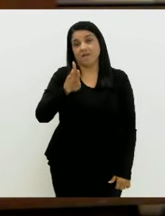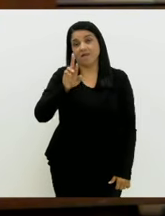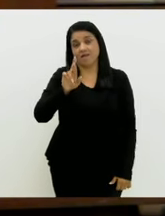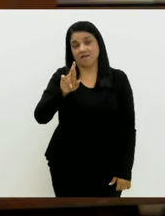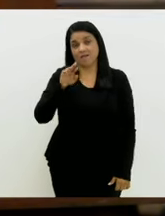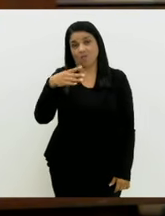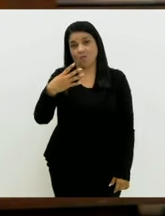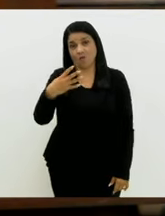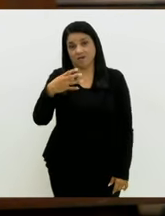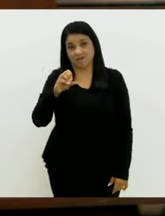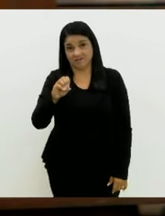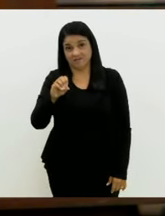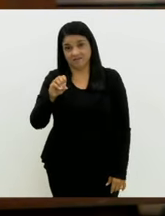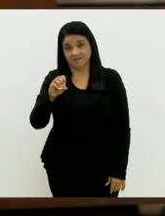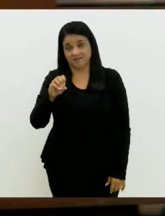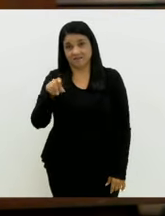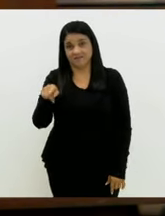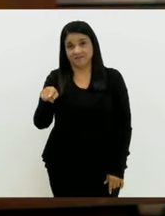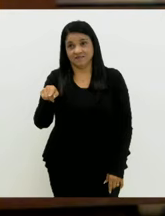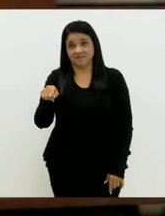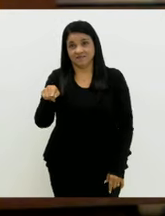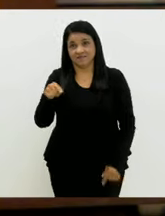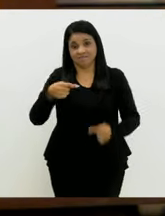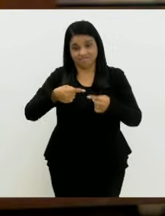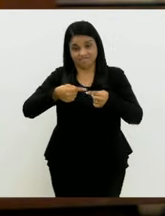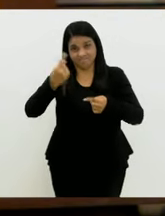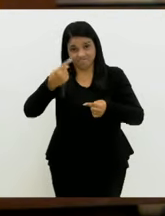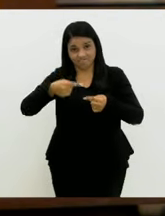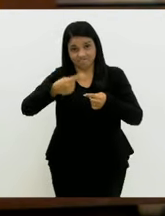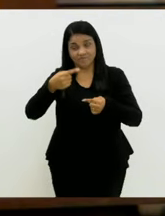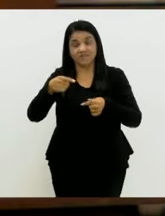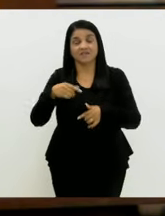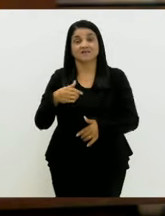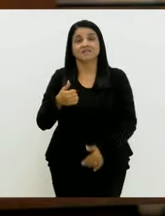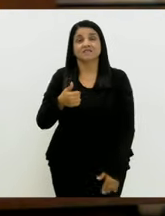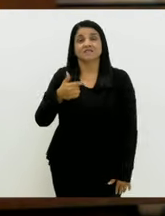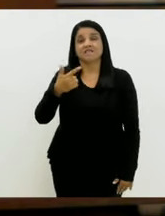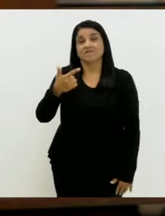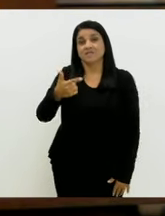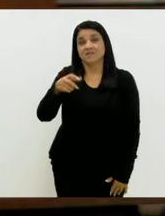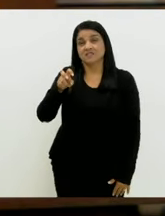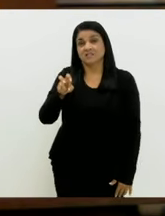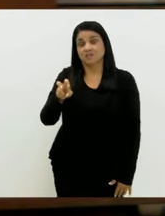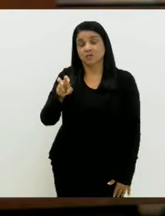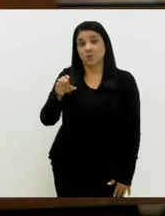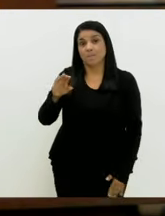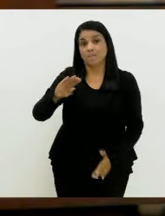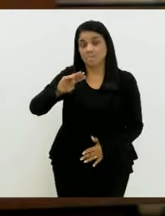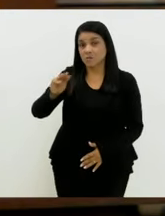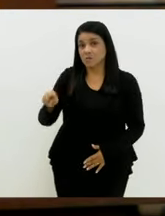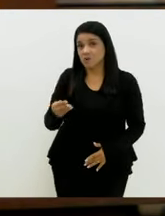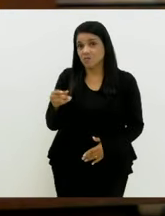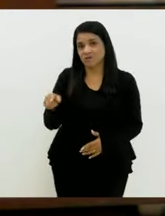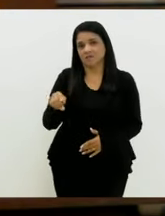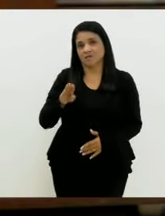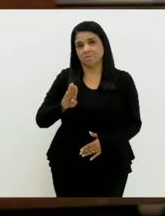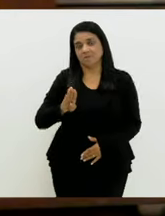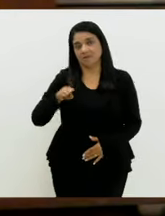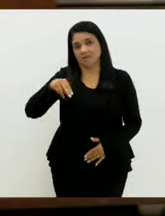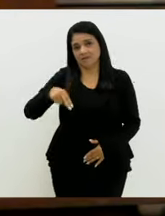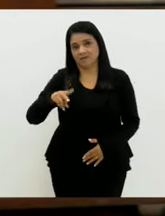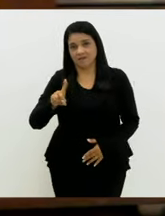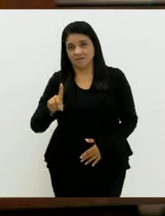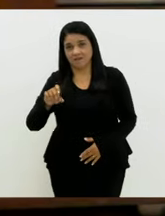Ela pegou esses quase 500 milhões do BNDES, consegue, a não ser a que custo e a partir de que